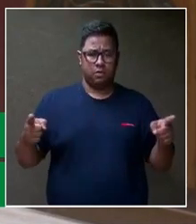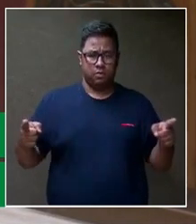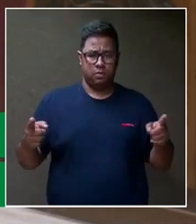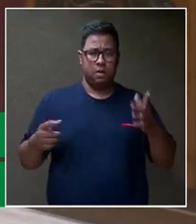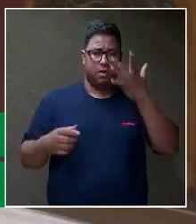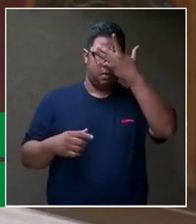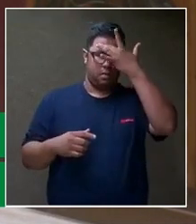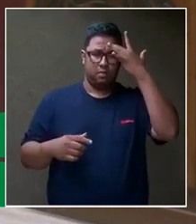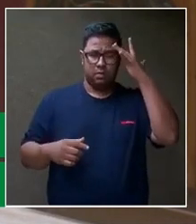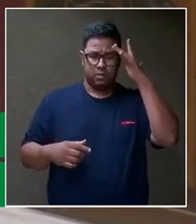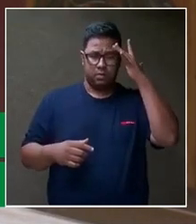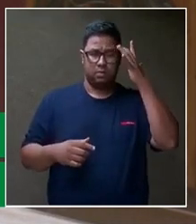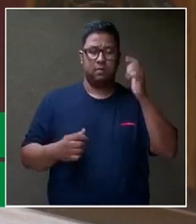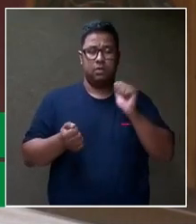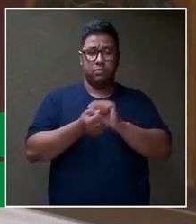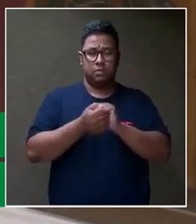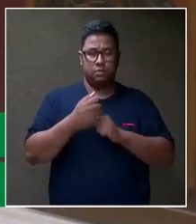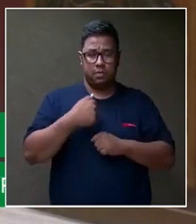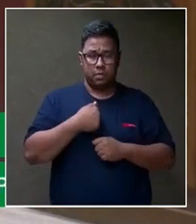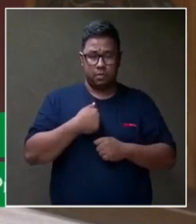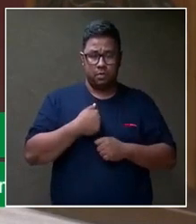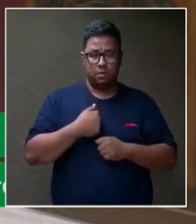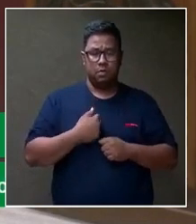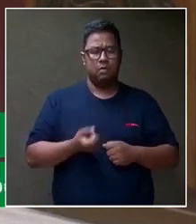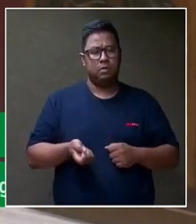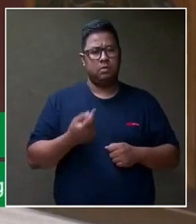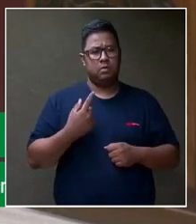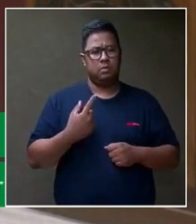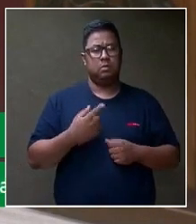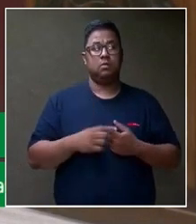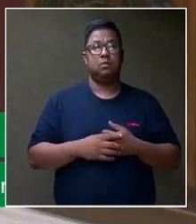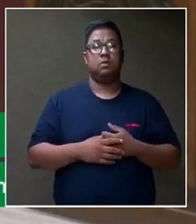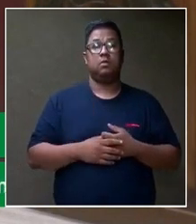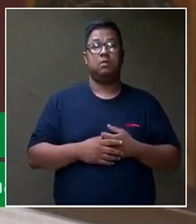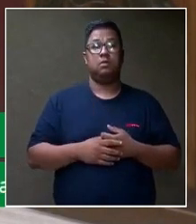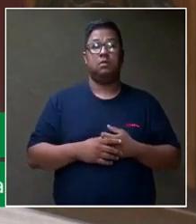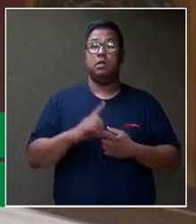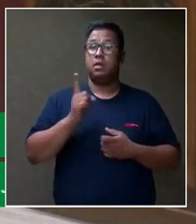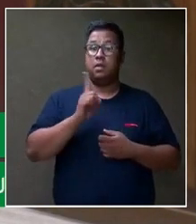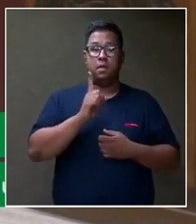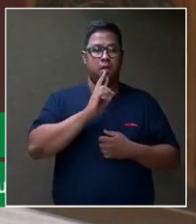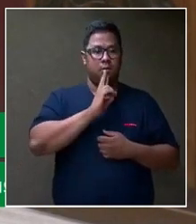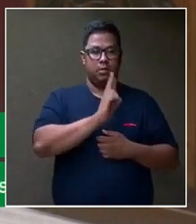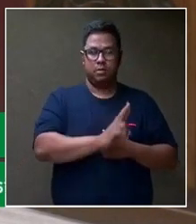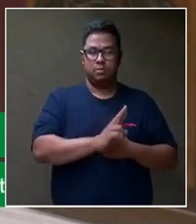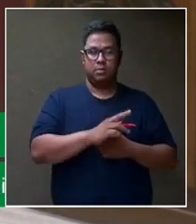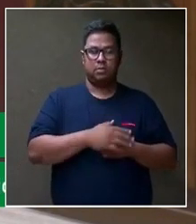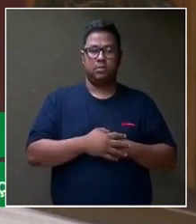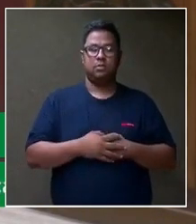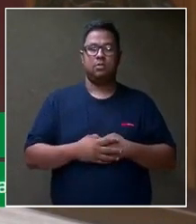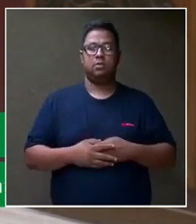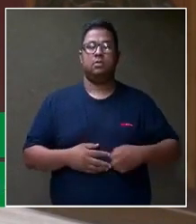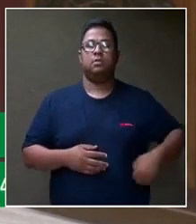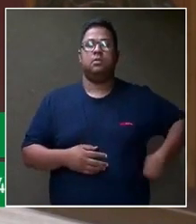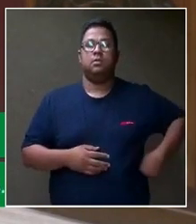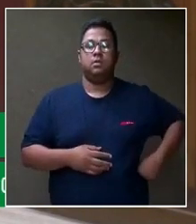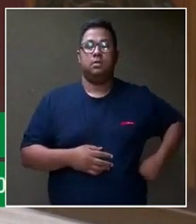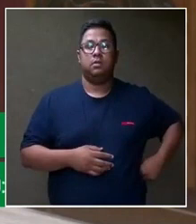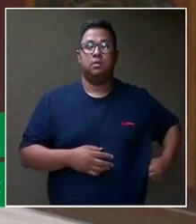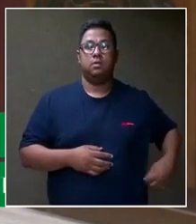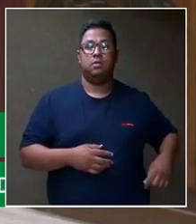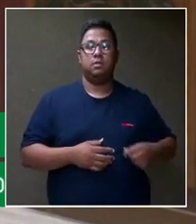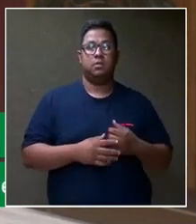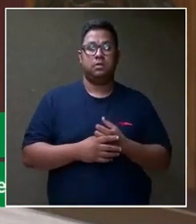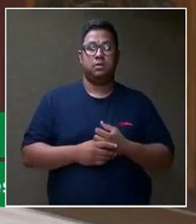pessoa que estava comigo na época, ele falou, olha, muito estranho, não, acho que não é ela, não responde. Mas, ele colocou